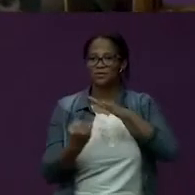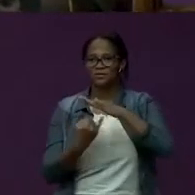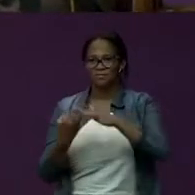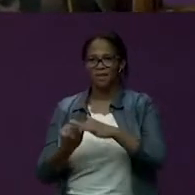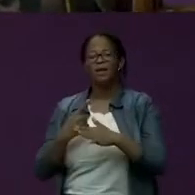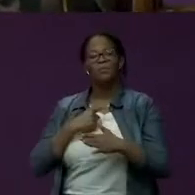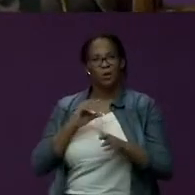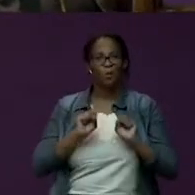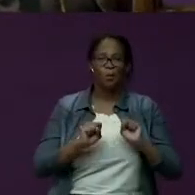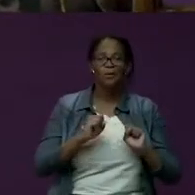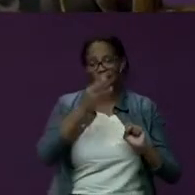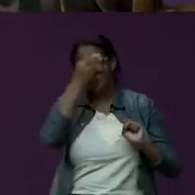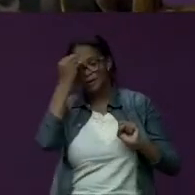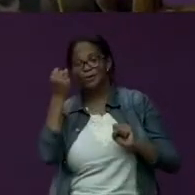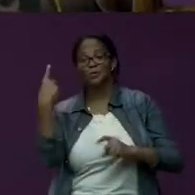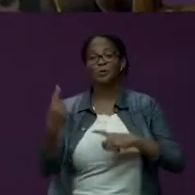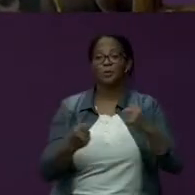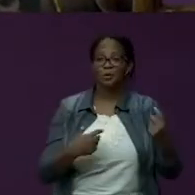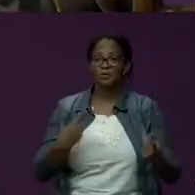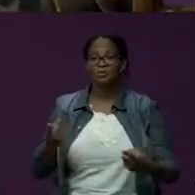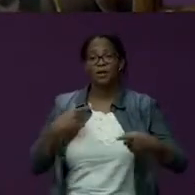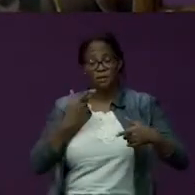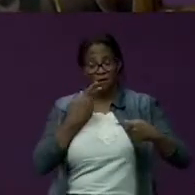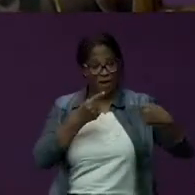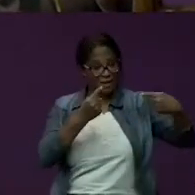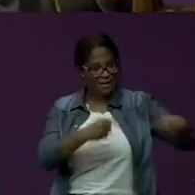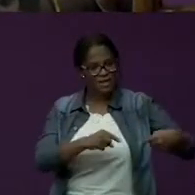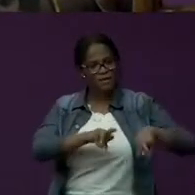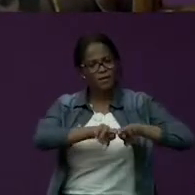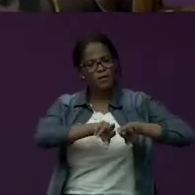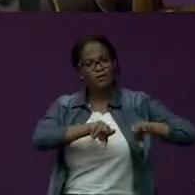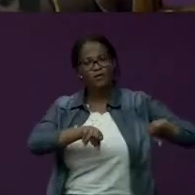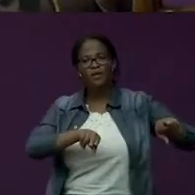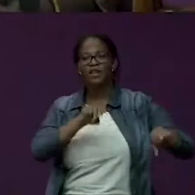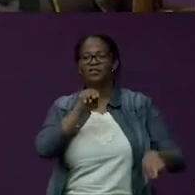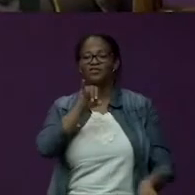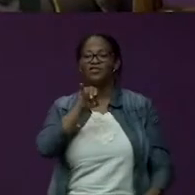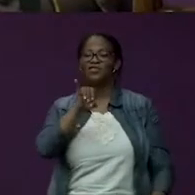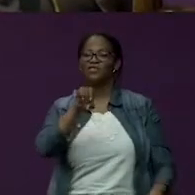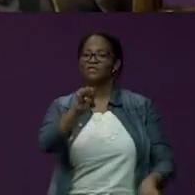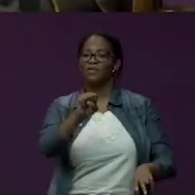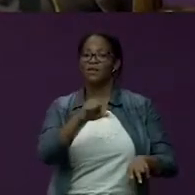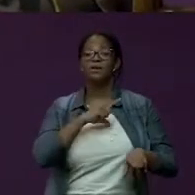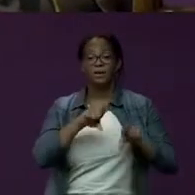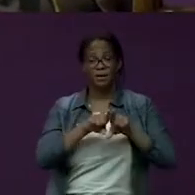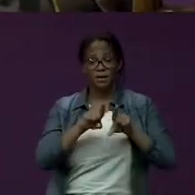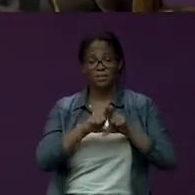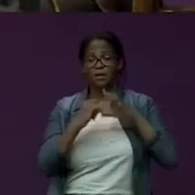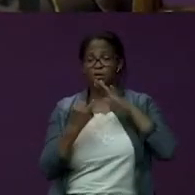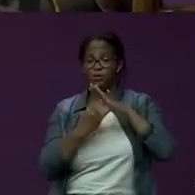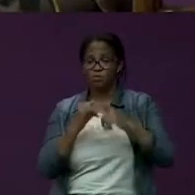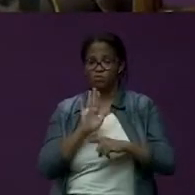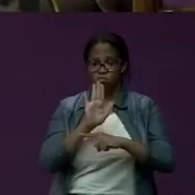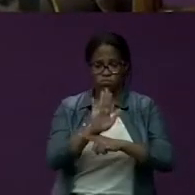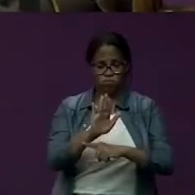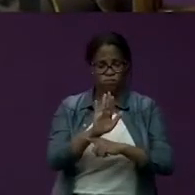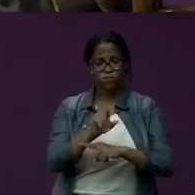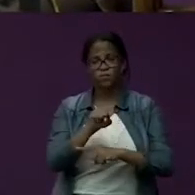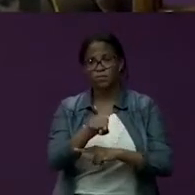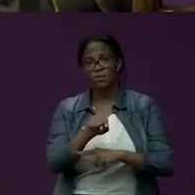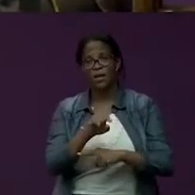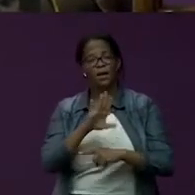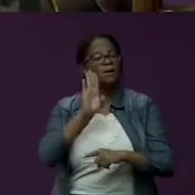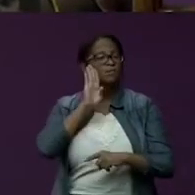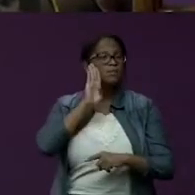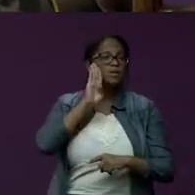muito de fora, mas eu quero falar que esse desafio se dá em vários níveis. E os institutos de assistência, né? Os grandes